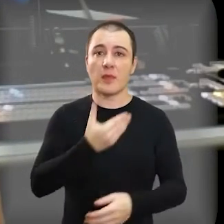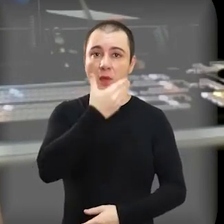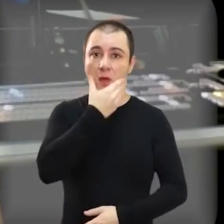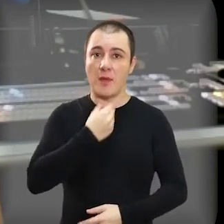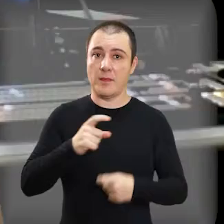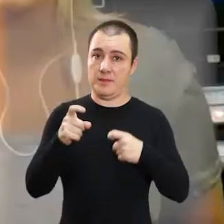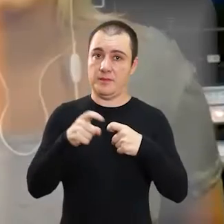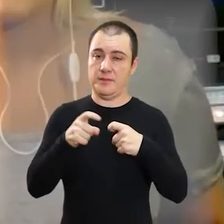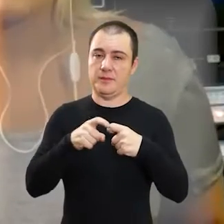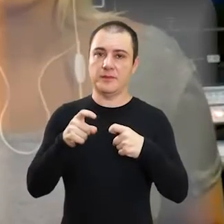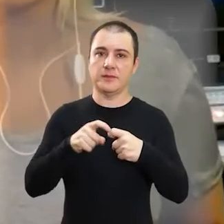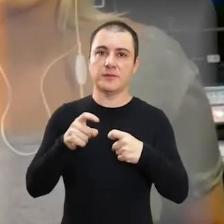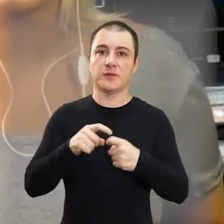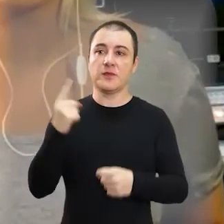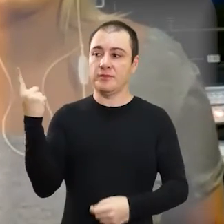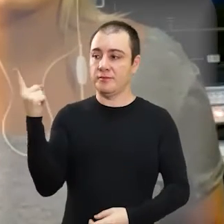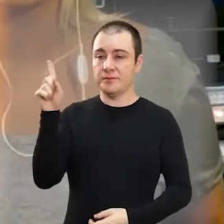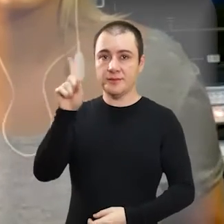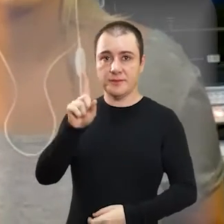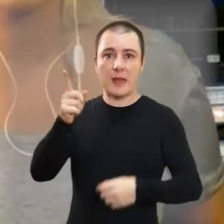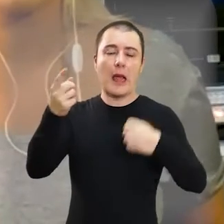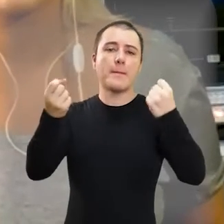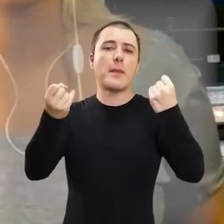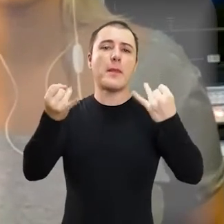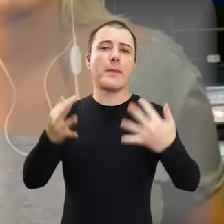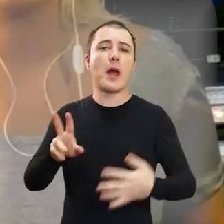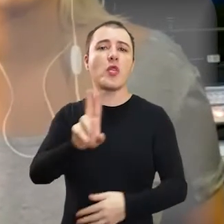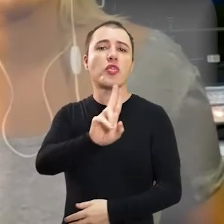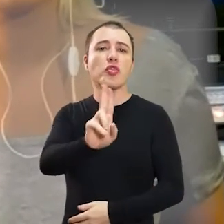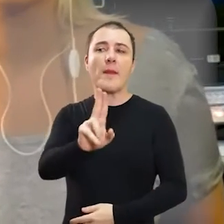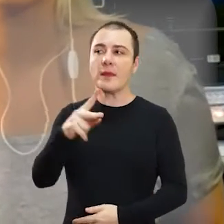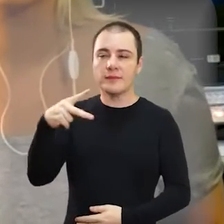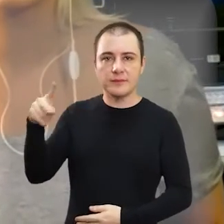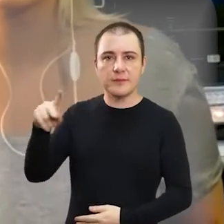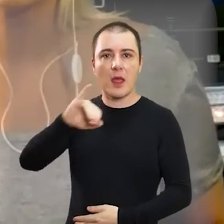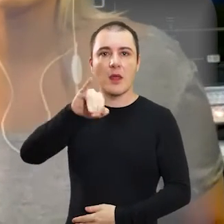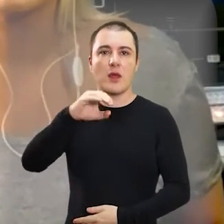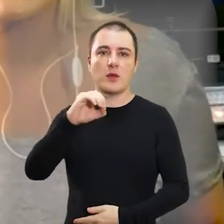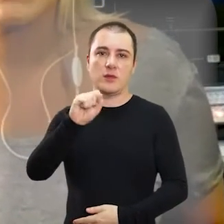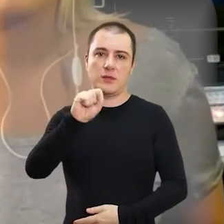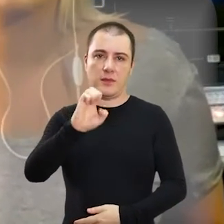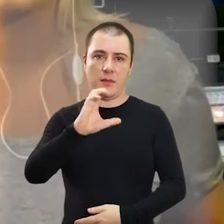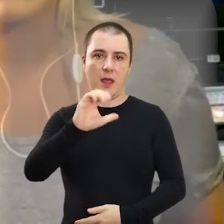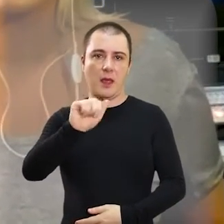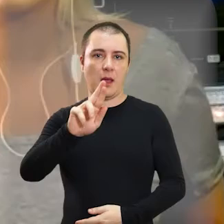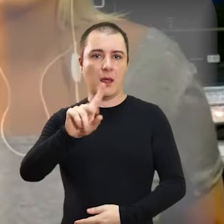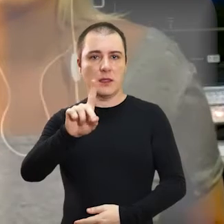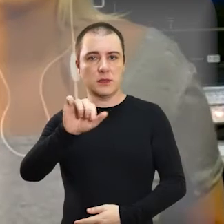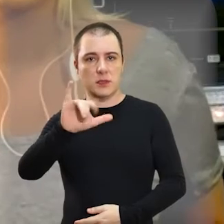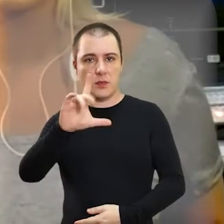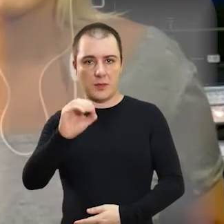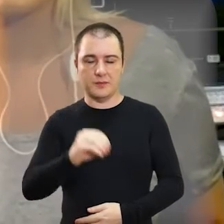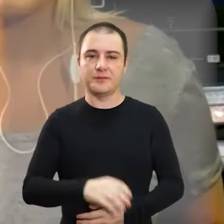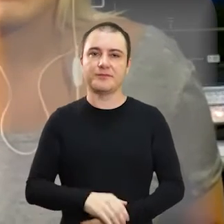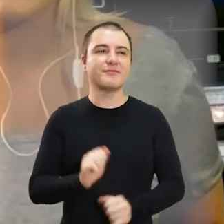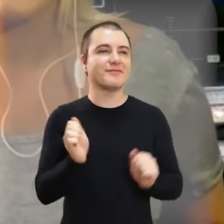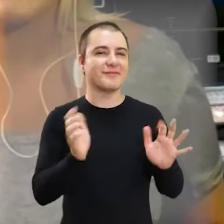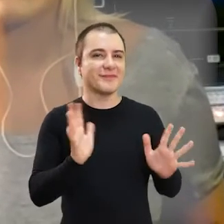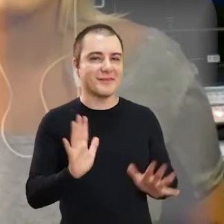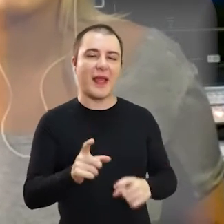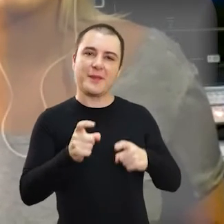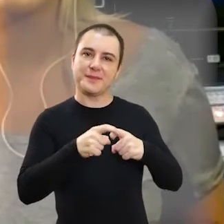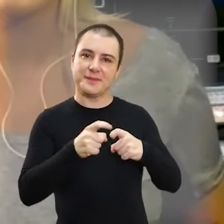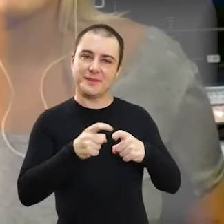Para falar sobre o assunto, hoje nós vamos conversar com o médico oftalmologista José Augusto Cardillo. Olá,